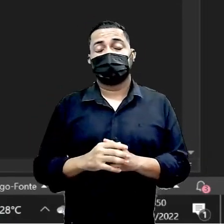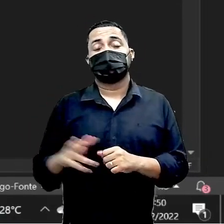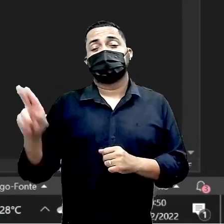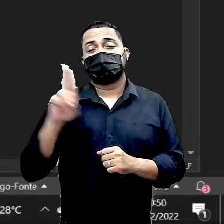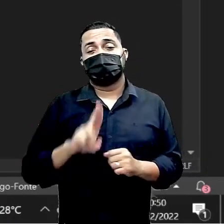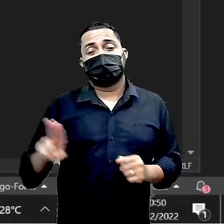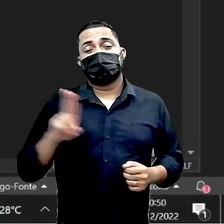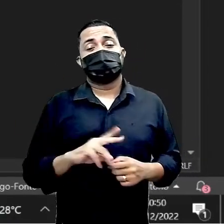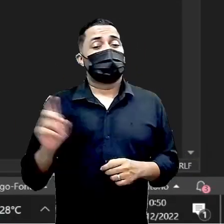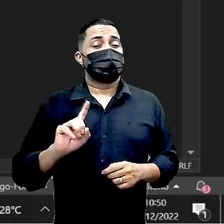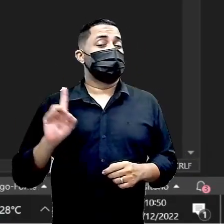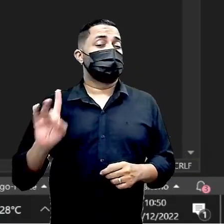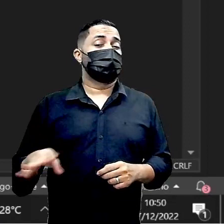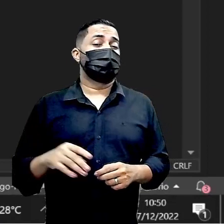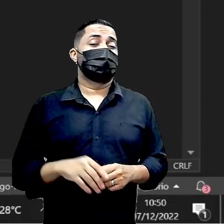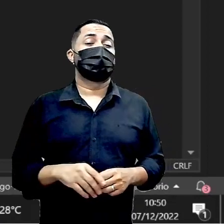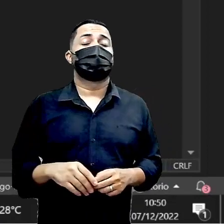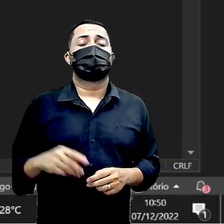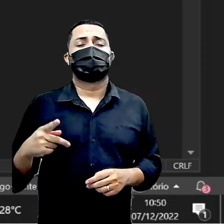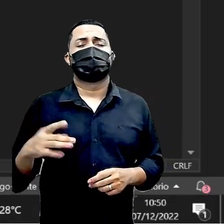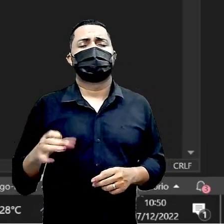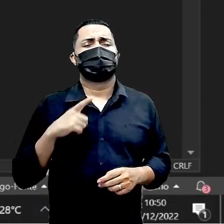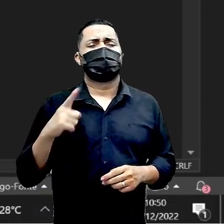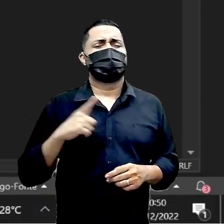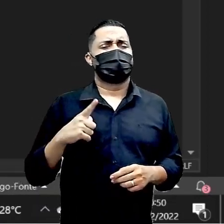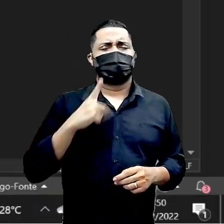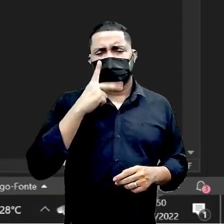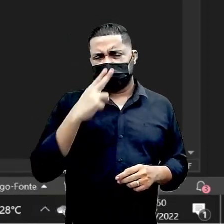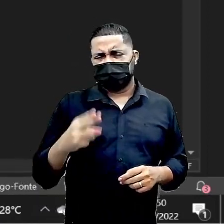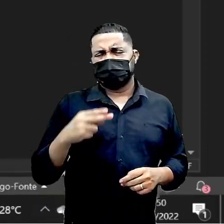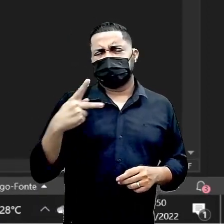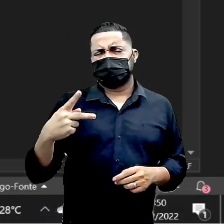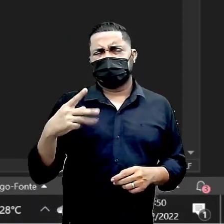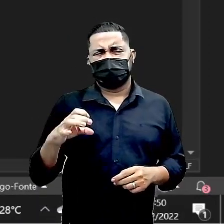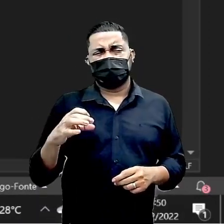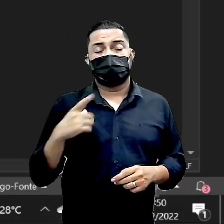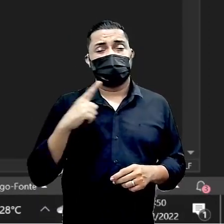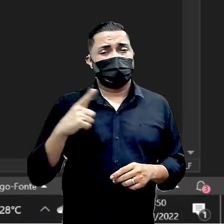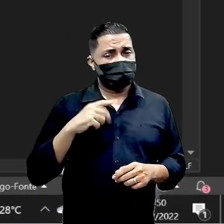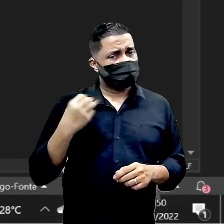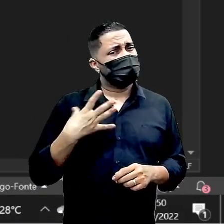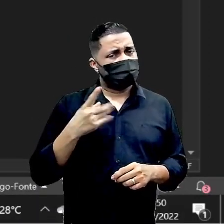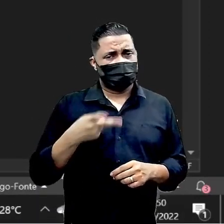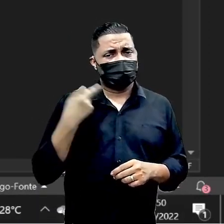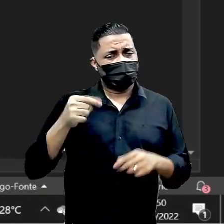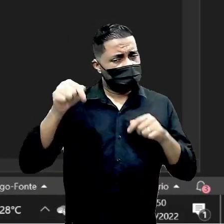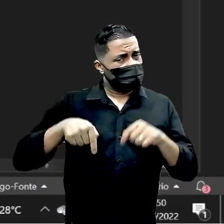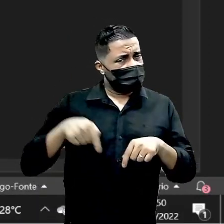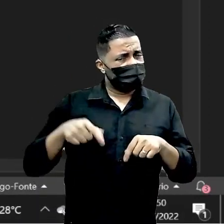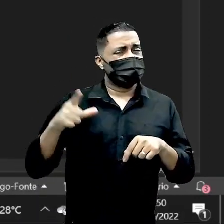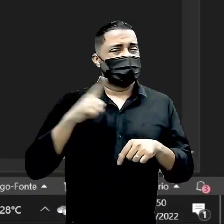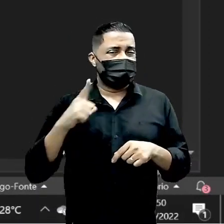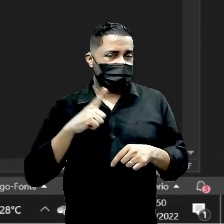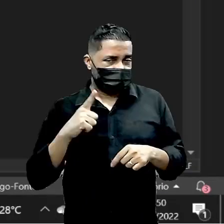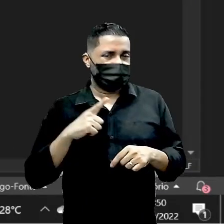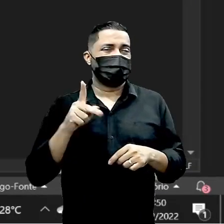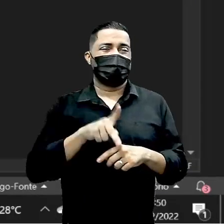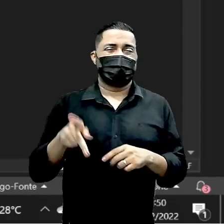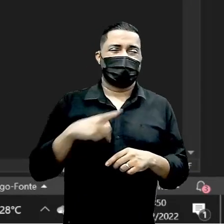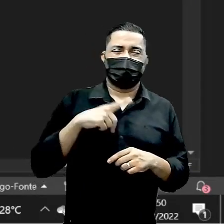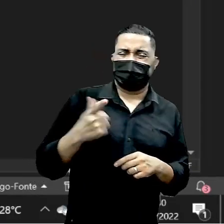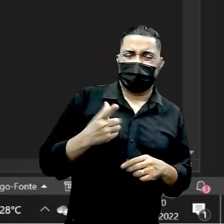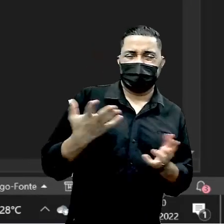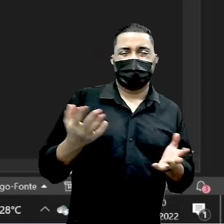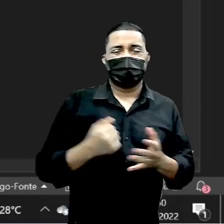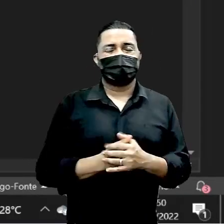utilizado não só no PC, que eu não sei nem se tem uma versão para PC. Se eu não tiver, é bom que você já fala aqui embaixo. Tem sim, professora, não tem não, que é o